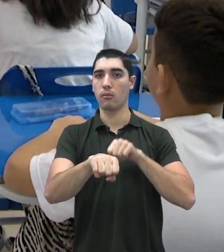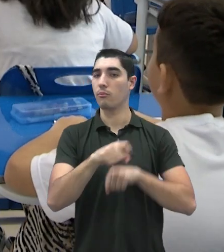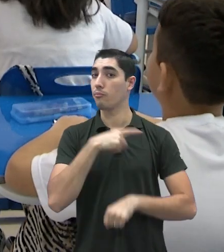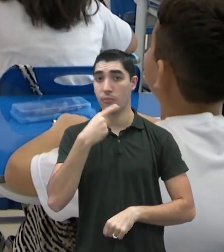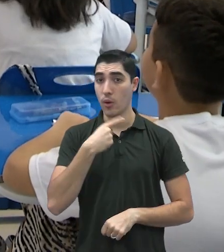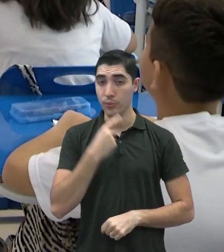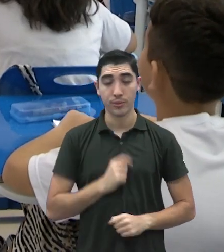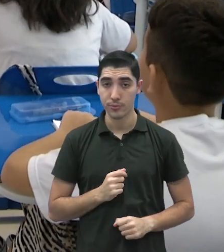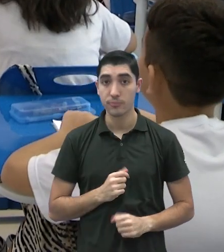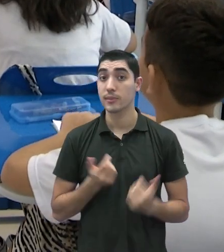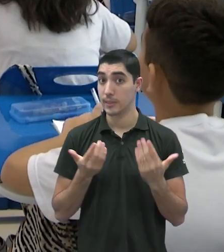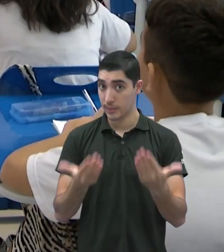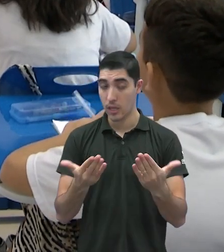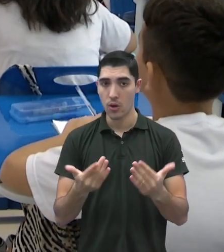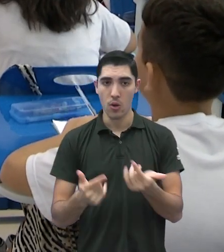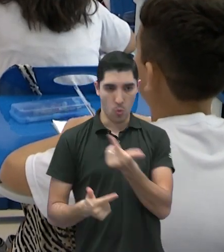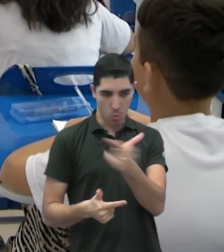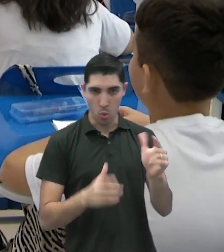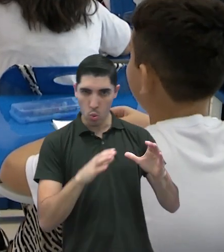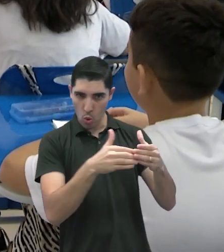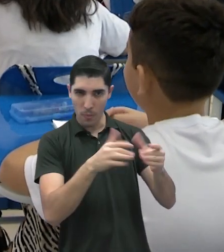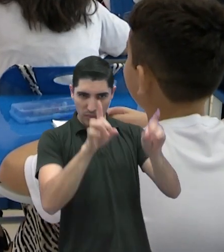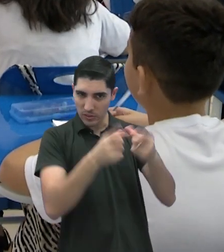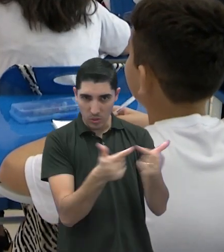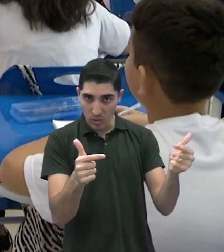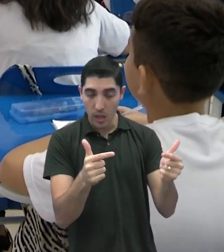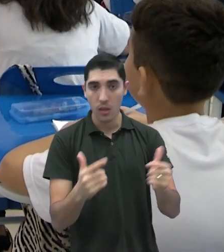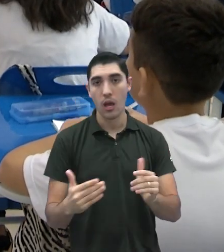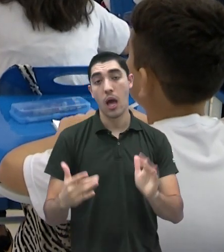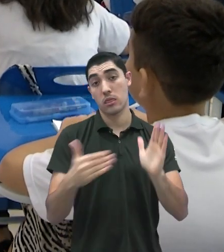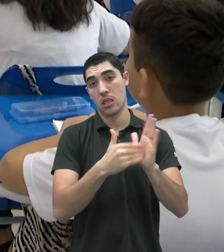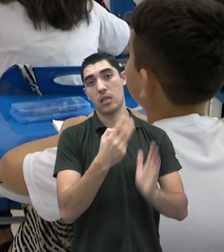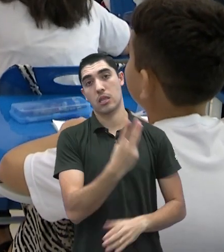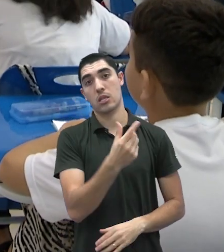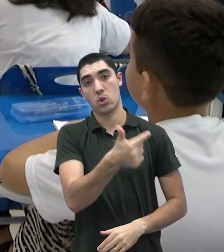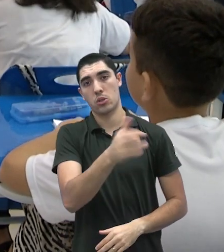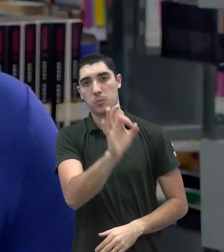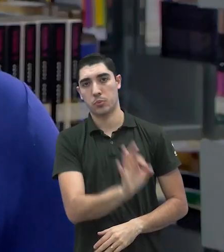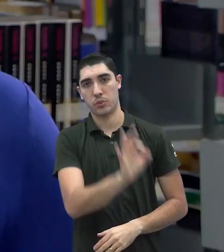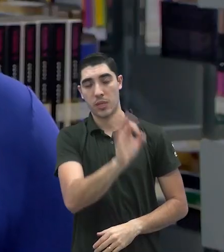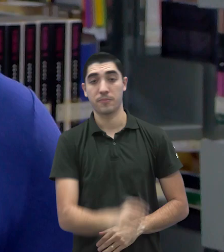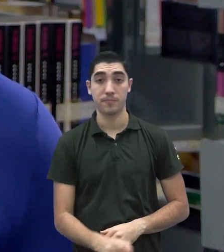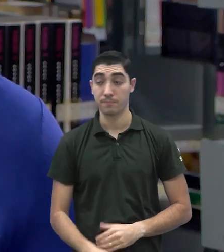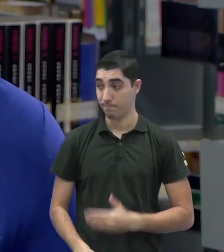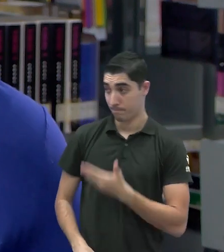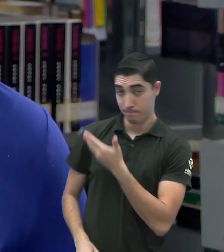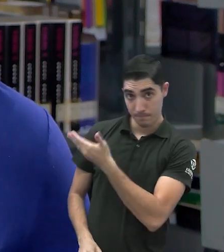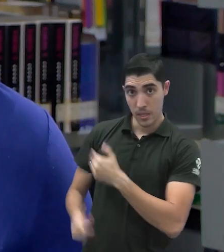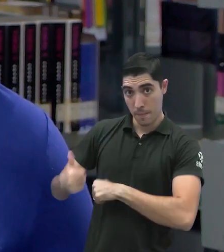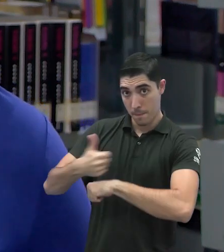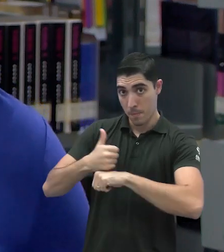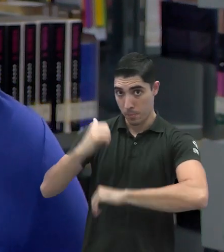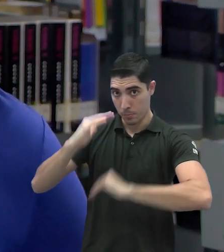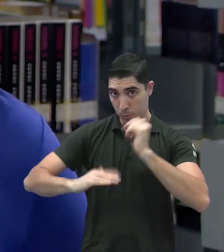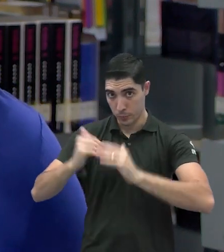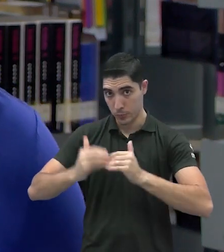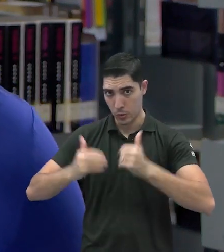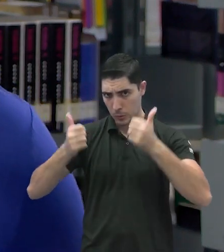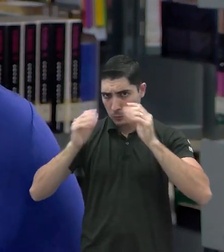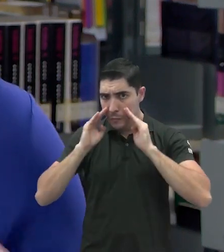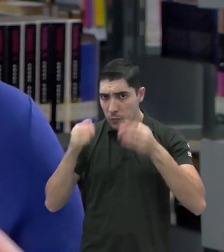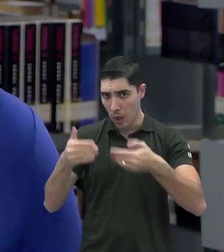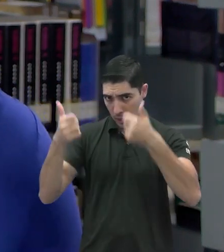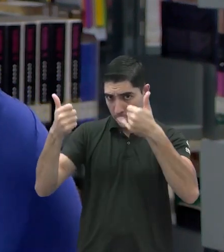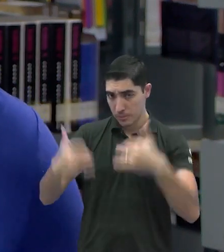No público sem deficiência, essa proporção é de 32%. De acordo com essa especialista,